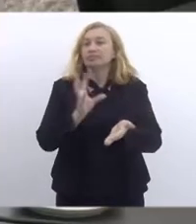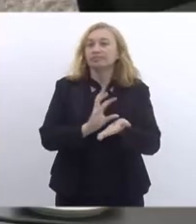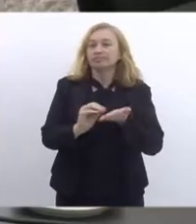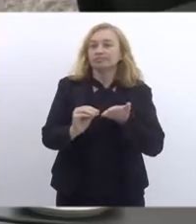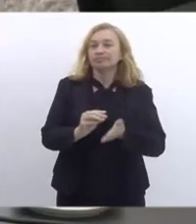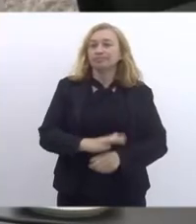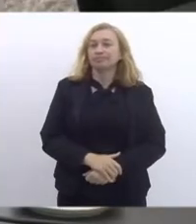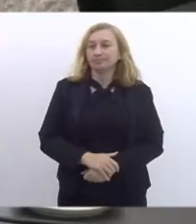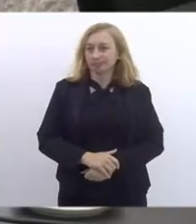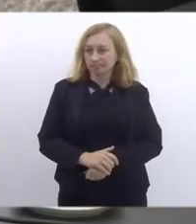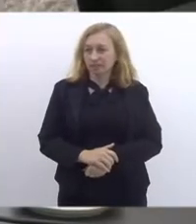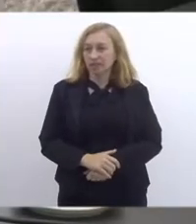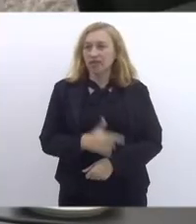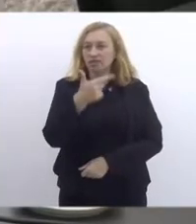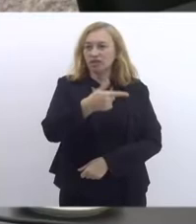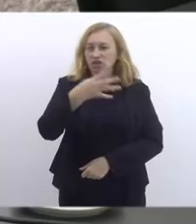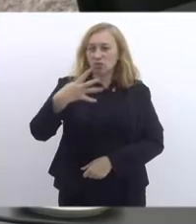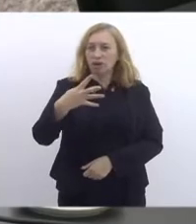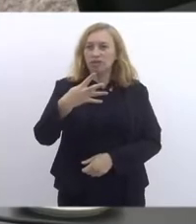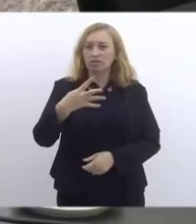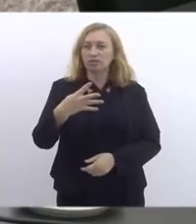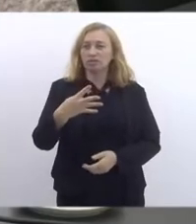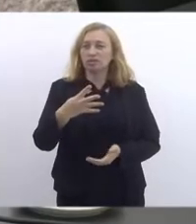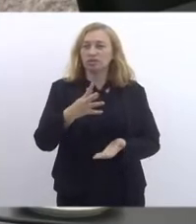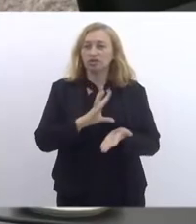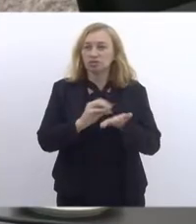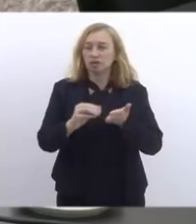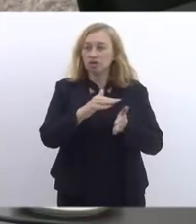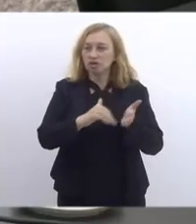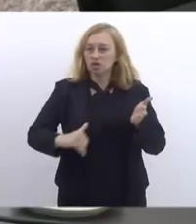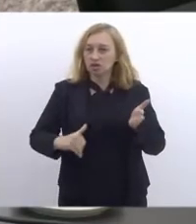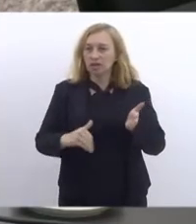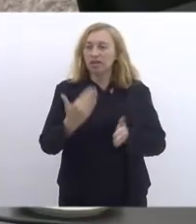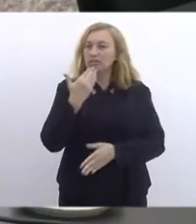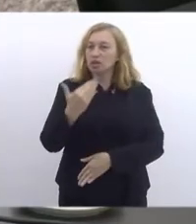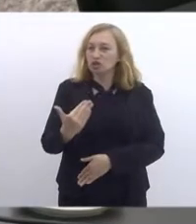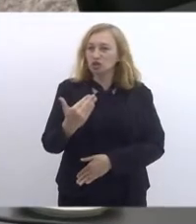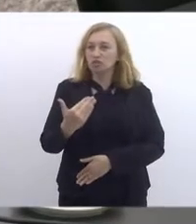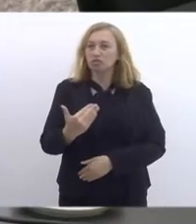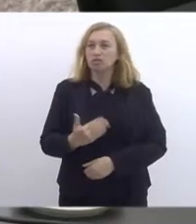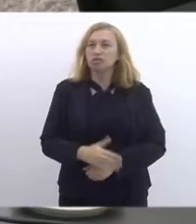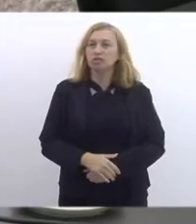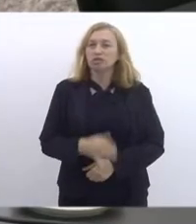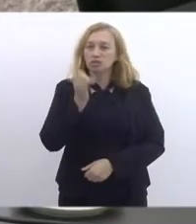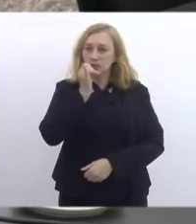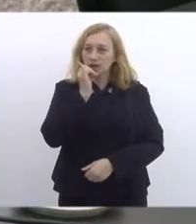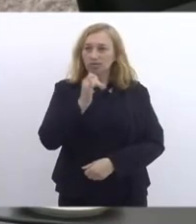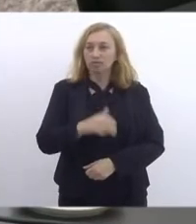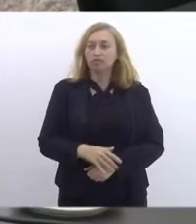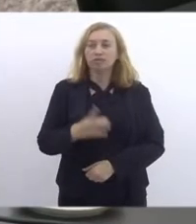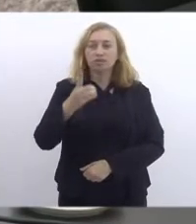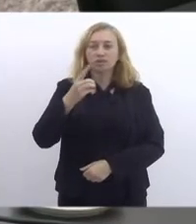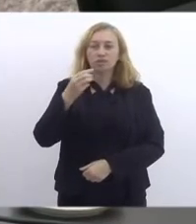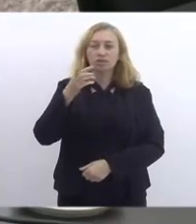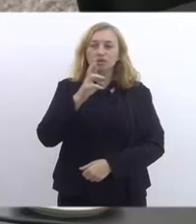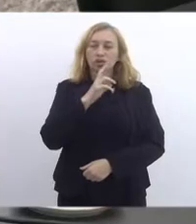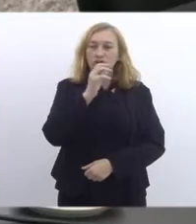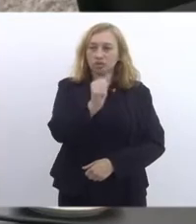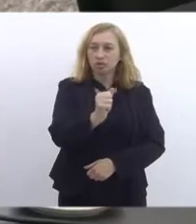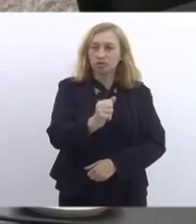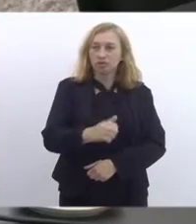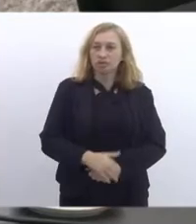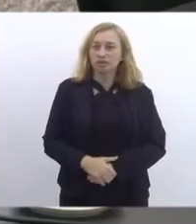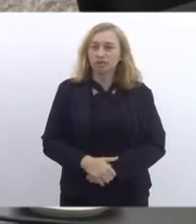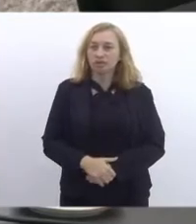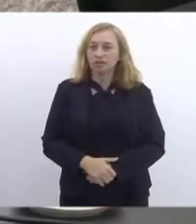tem que cochilar, botando. 24 de pauta, retirado de pauta, pedido do relator, Rodrigo Amorim. Qual é,